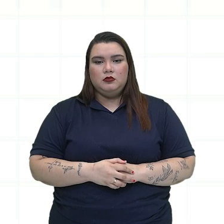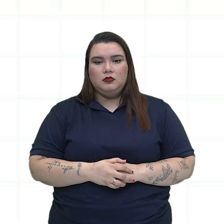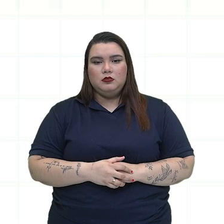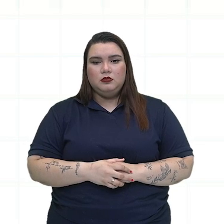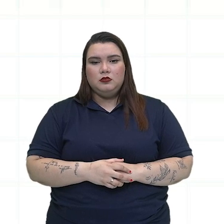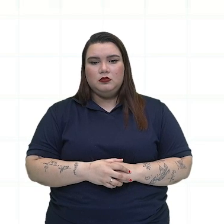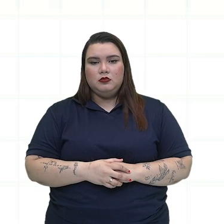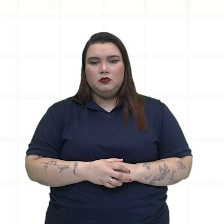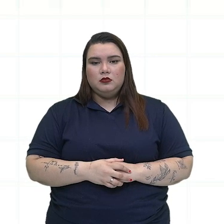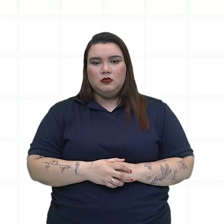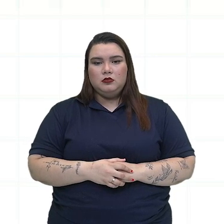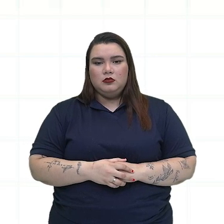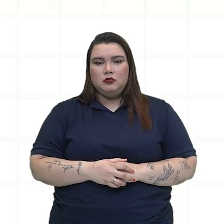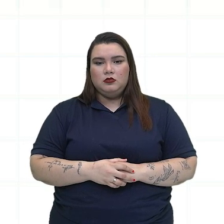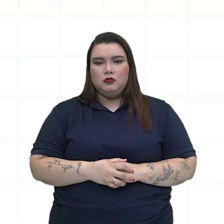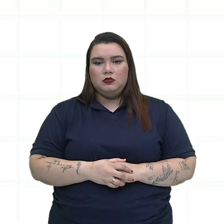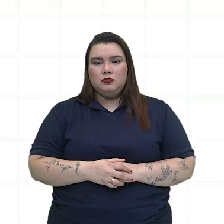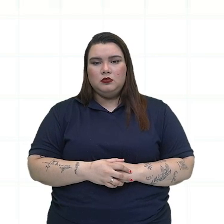On